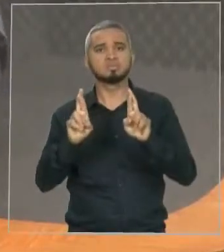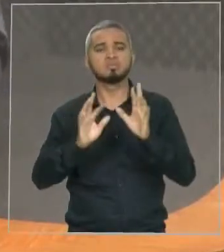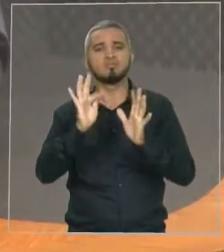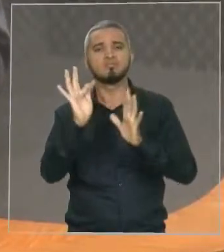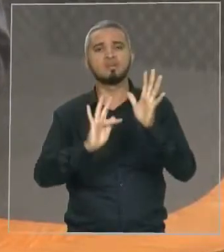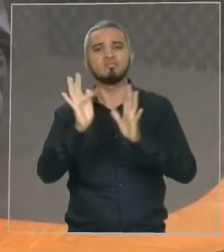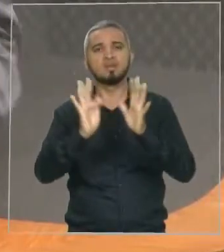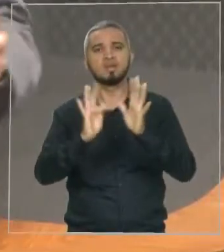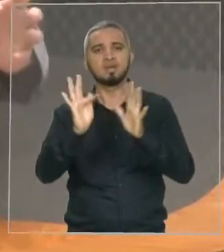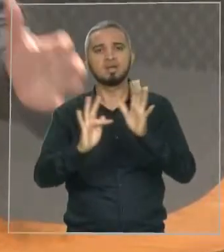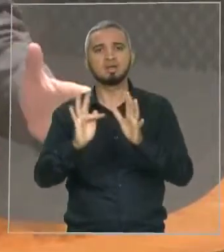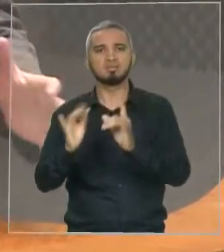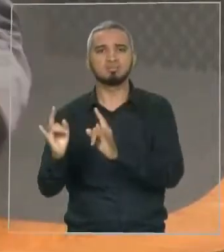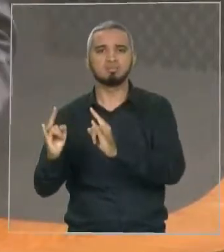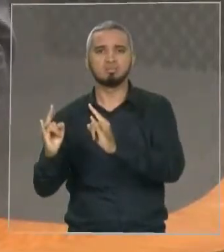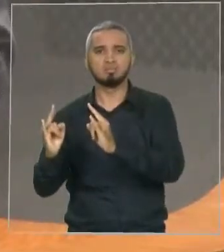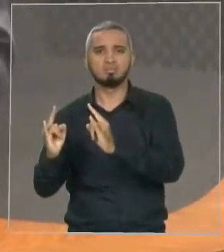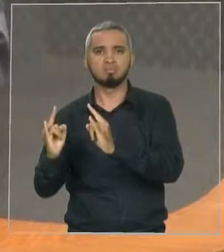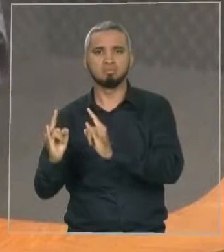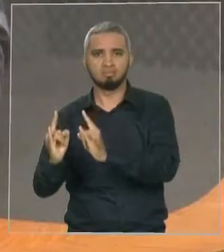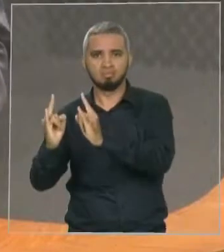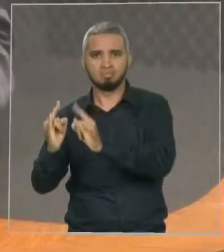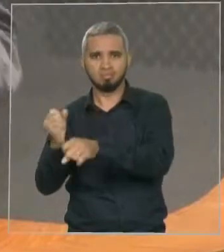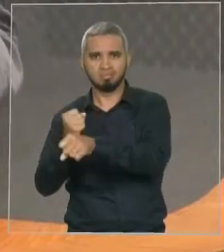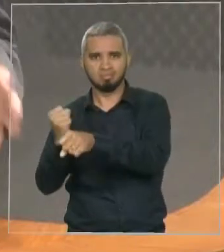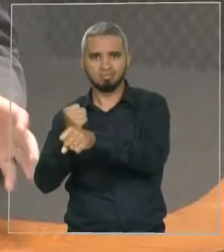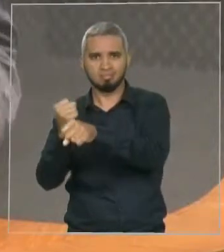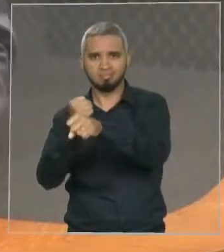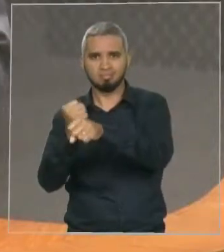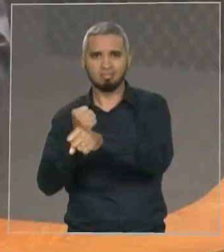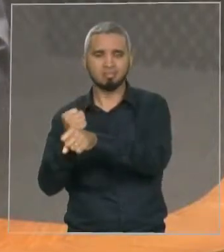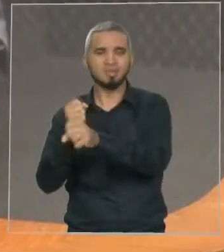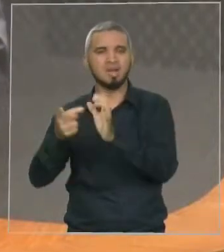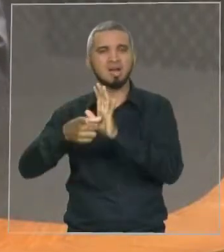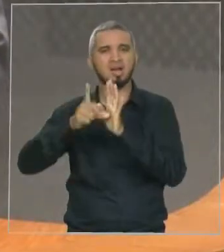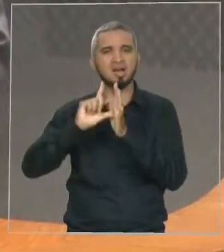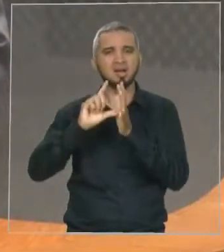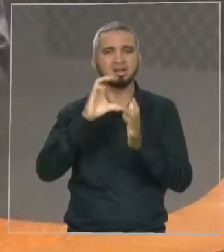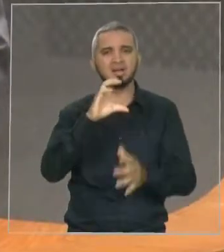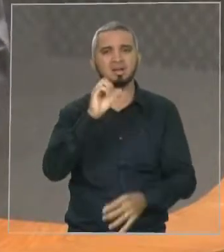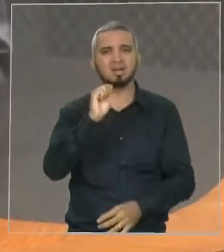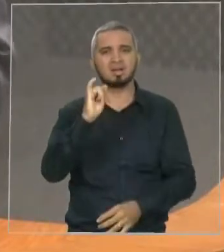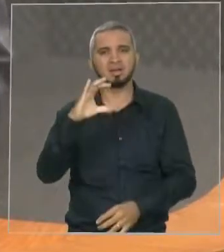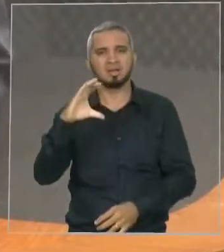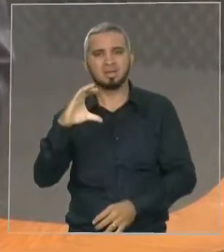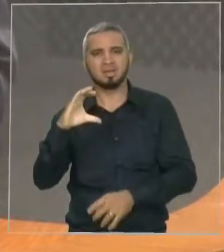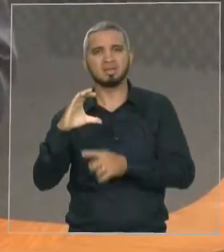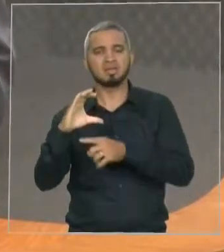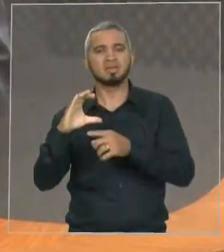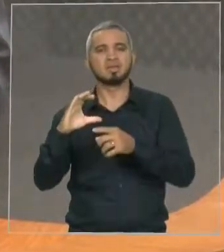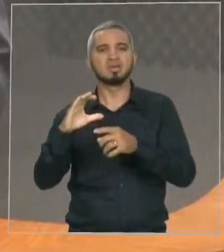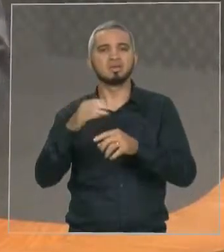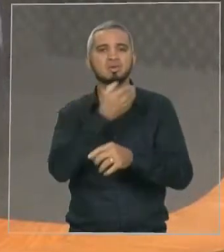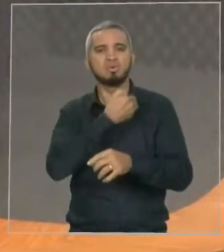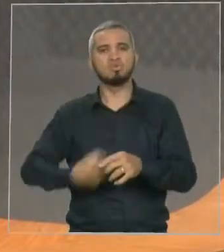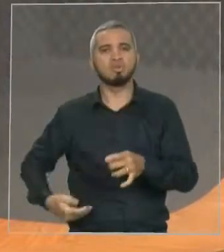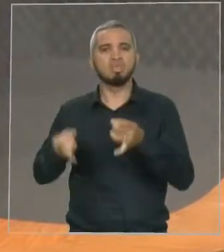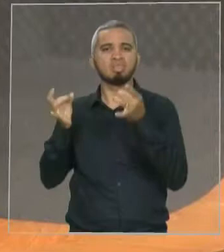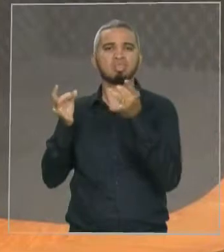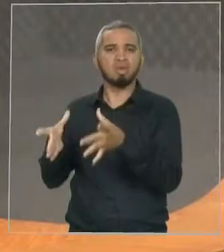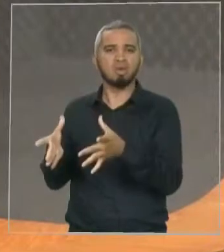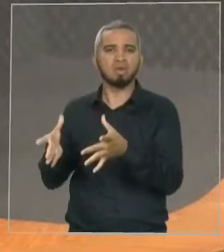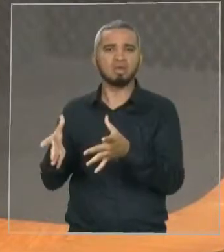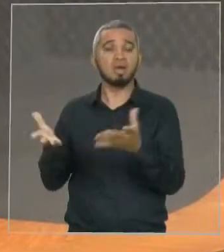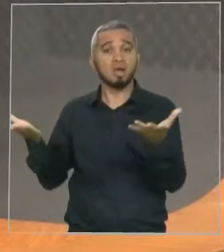funcionar onde era o abandonado CAIC, que por oito anos praticamente, o Poder Público abandonou e que agora o governador